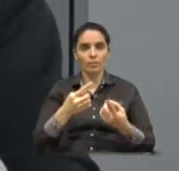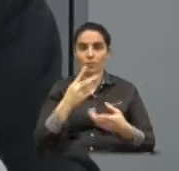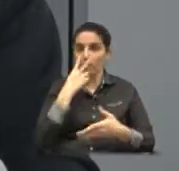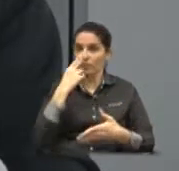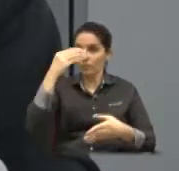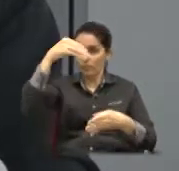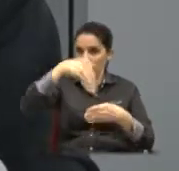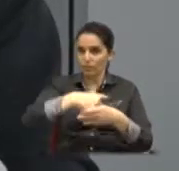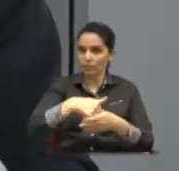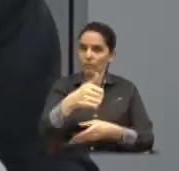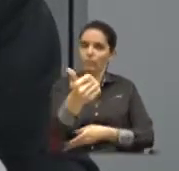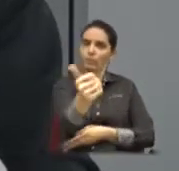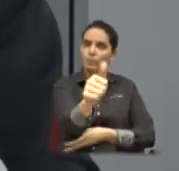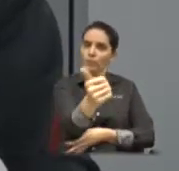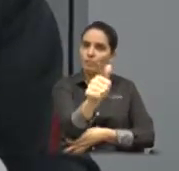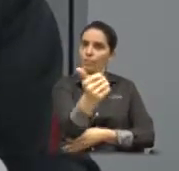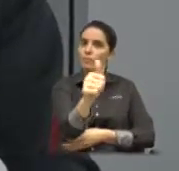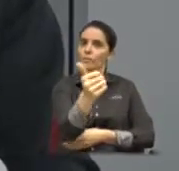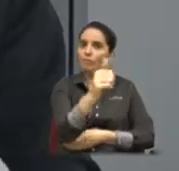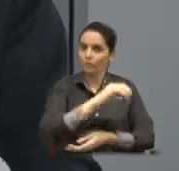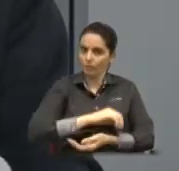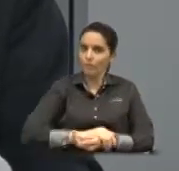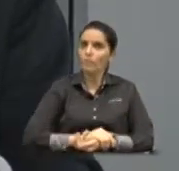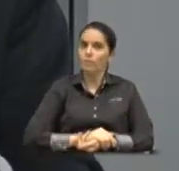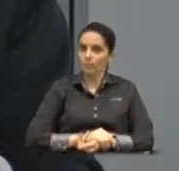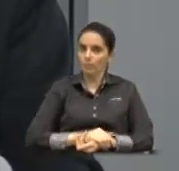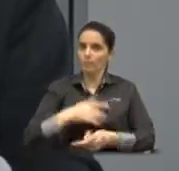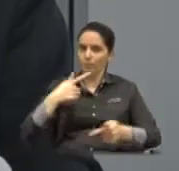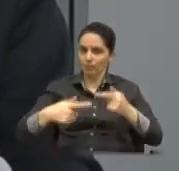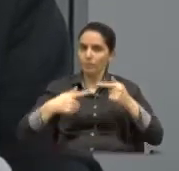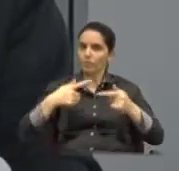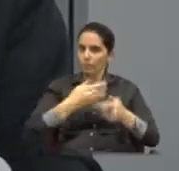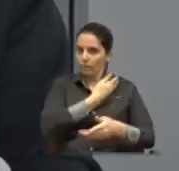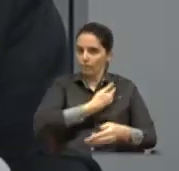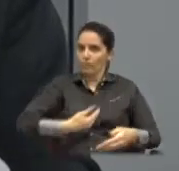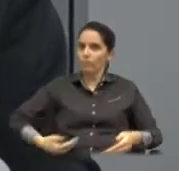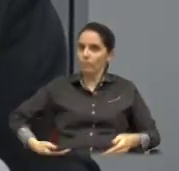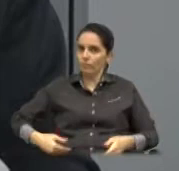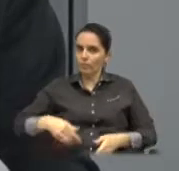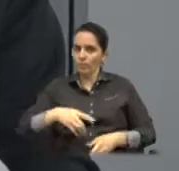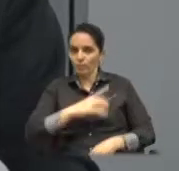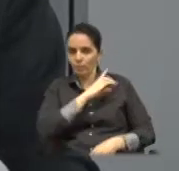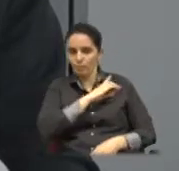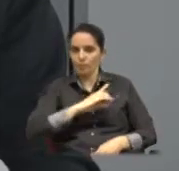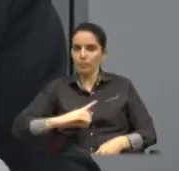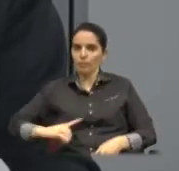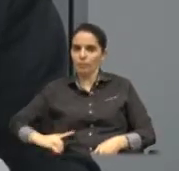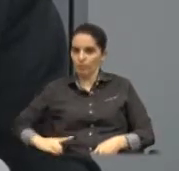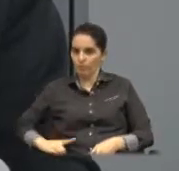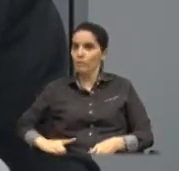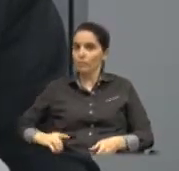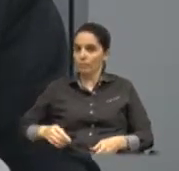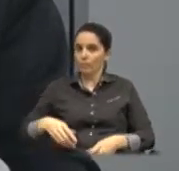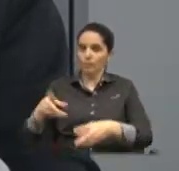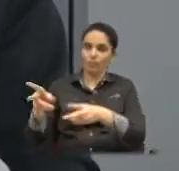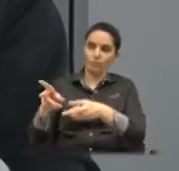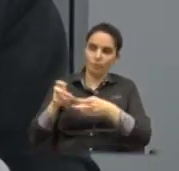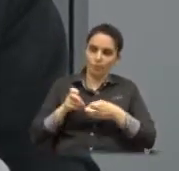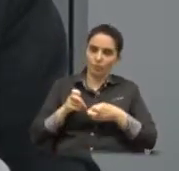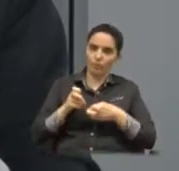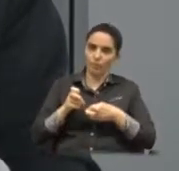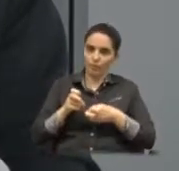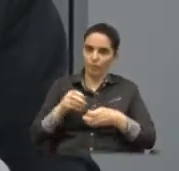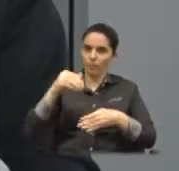saber avaliar os nossos ilustres deputados que vão ser a favor, que vão votar a